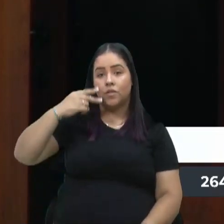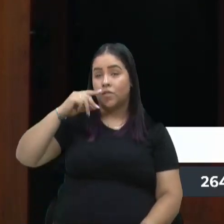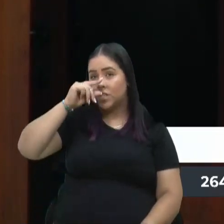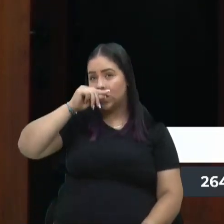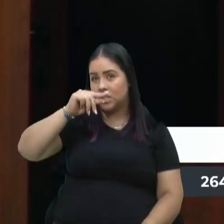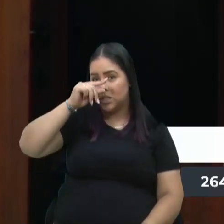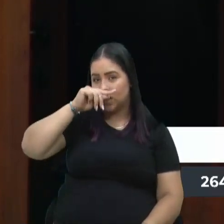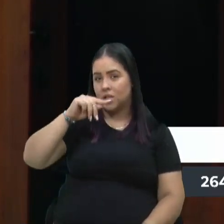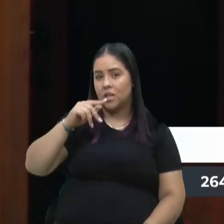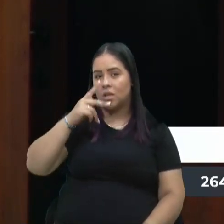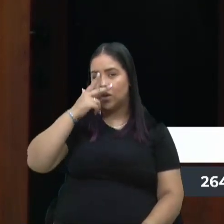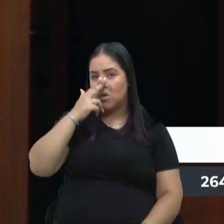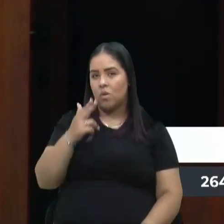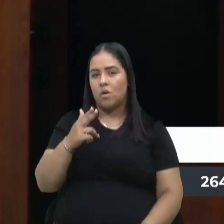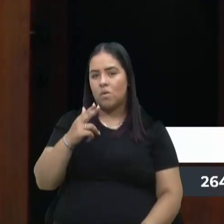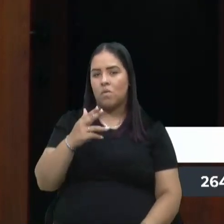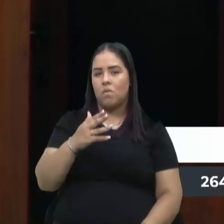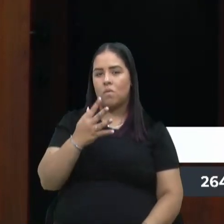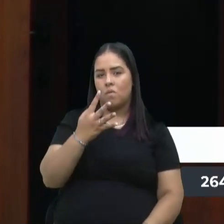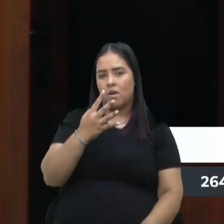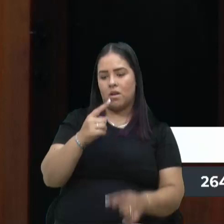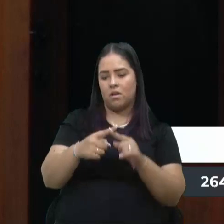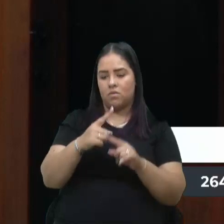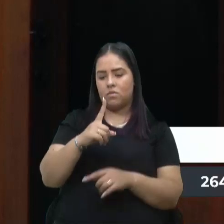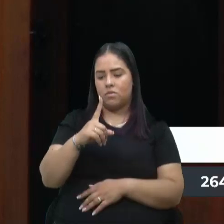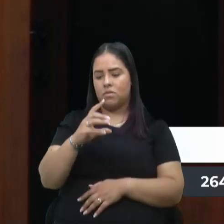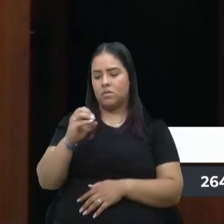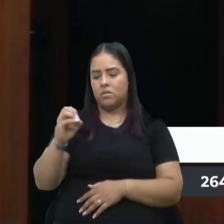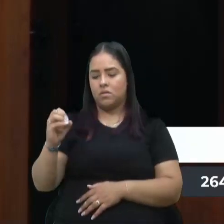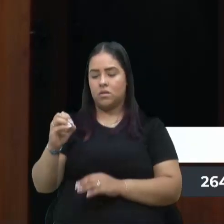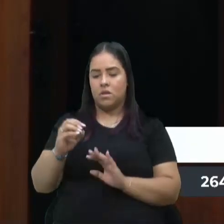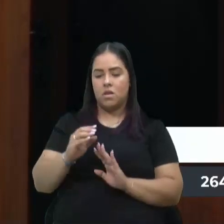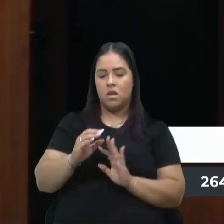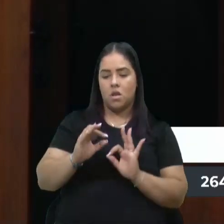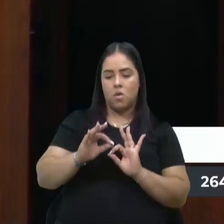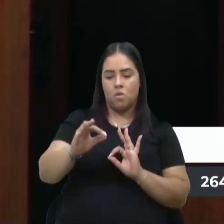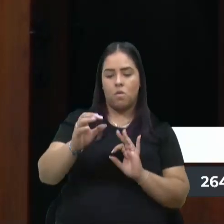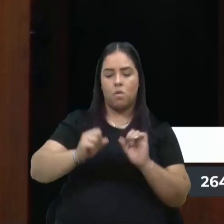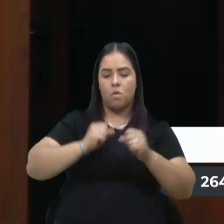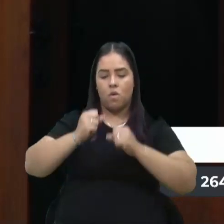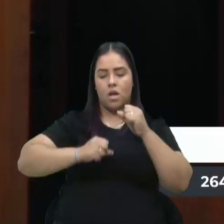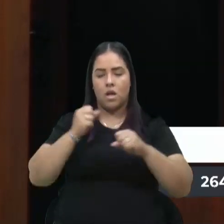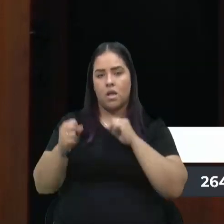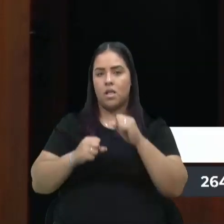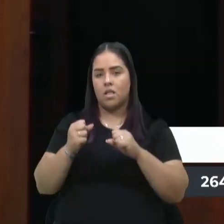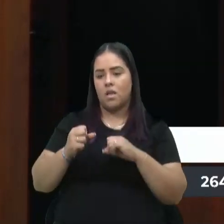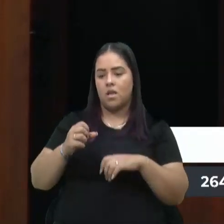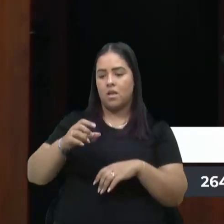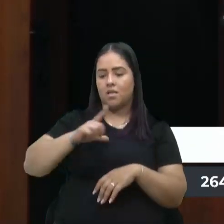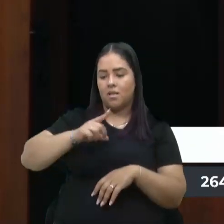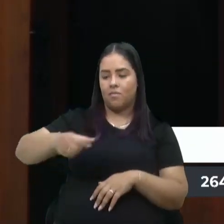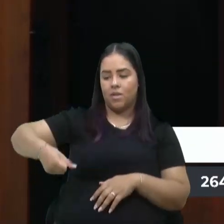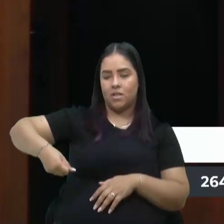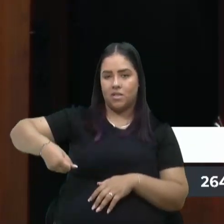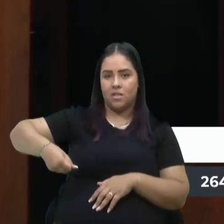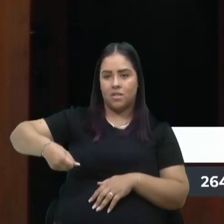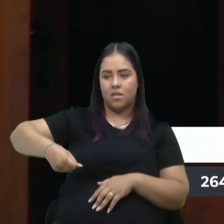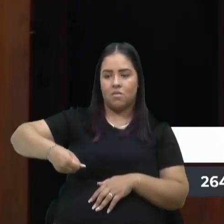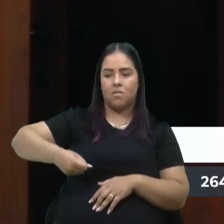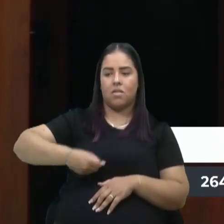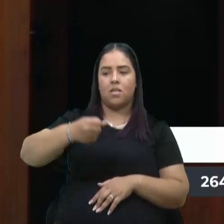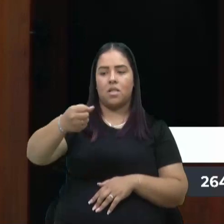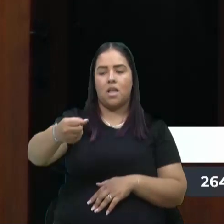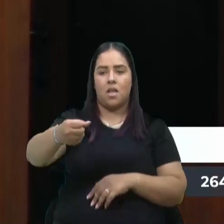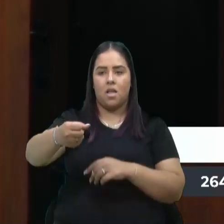uma corrida 4 por 100. Um atleta corre, passa o bastão para o outro e segue. Você imagina que um atleta